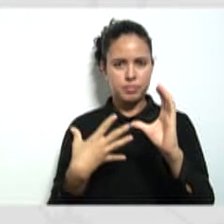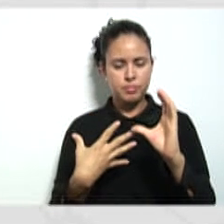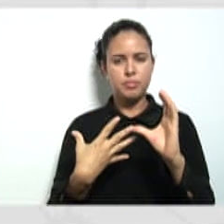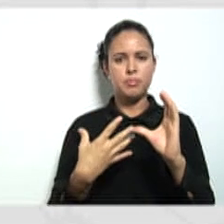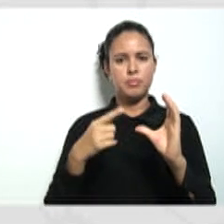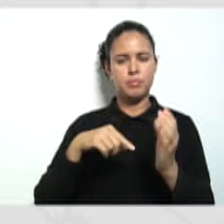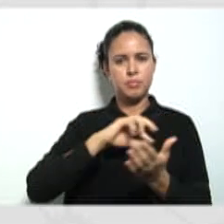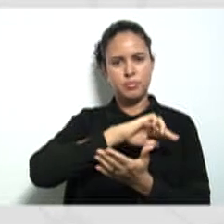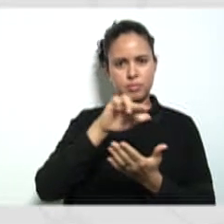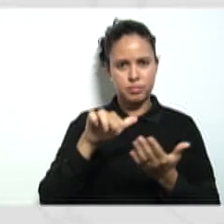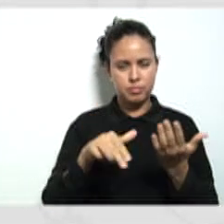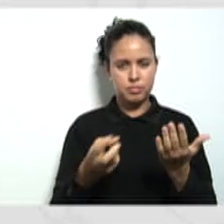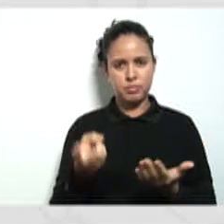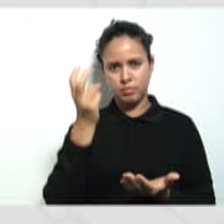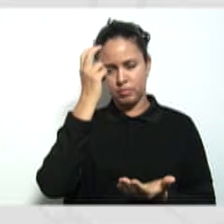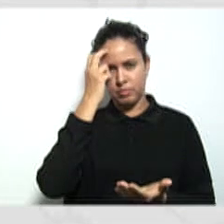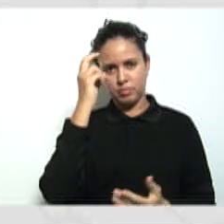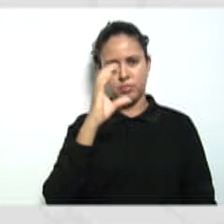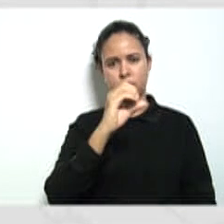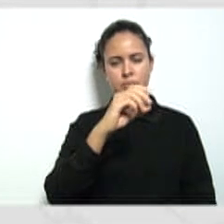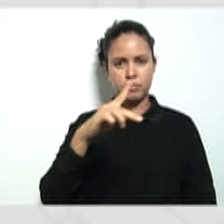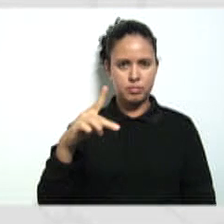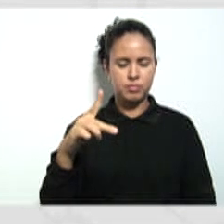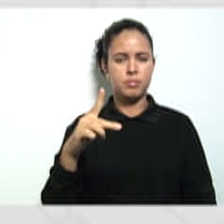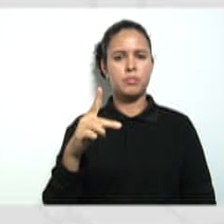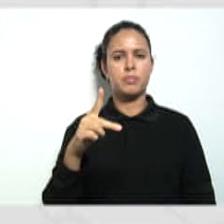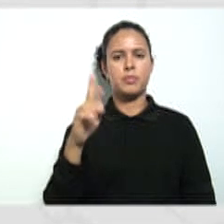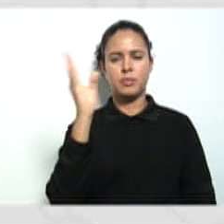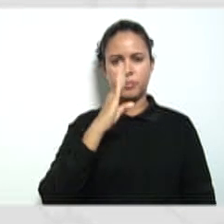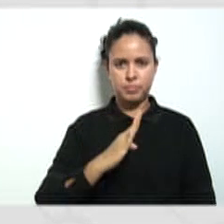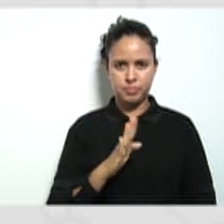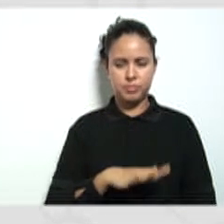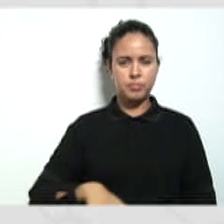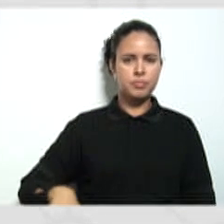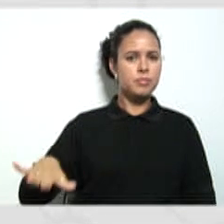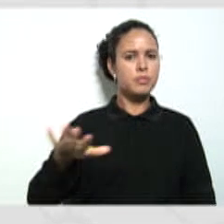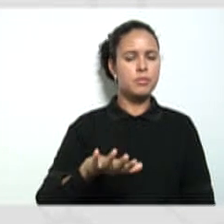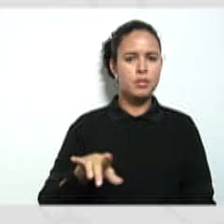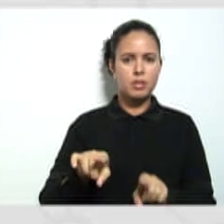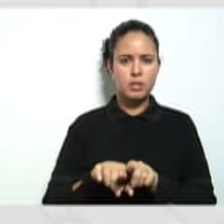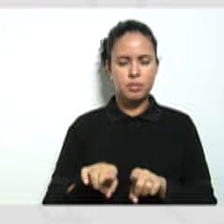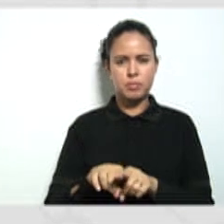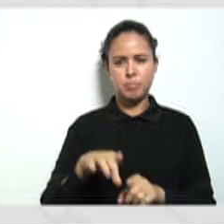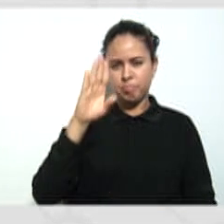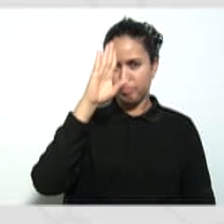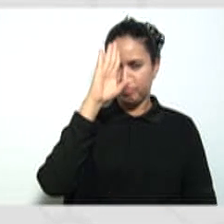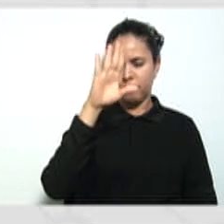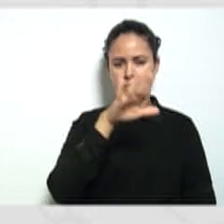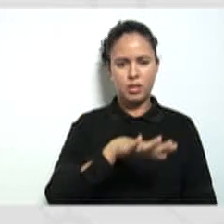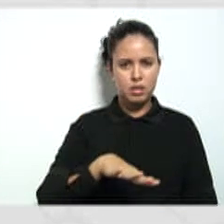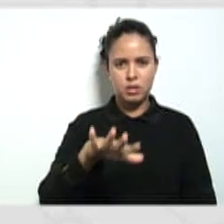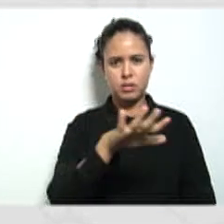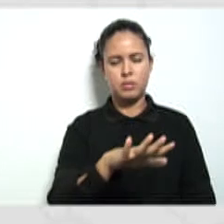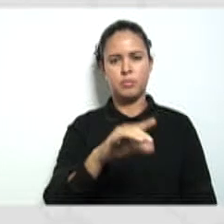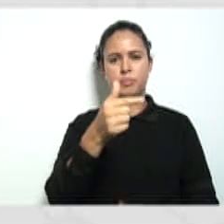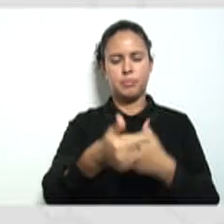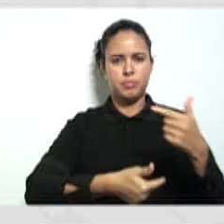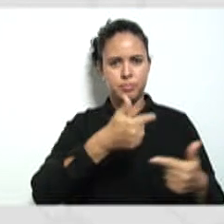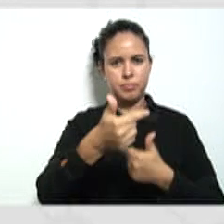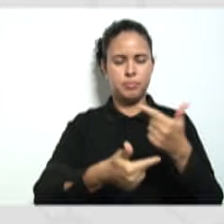diversidade cultural no cooperativismo brasileiro. Vamos descrever os principais campos de atuação das cooperativas no